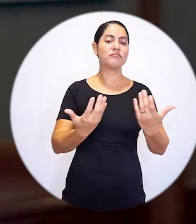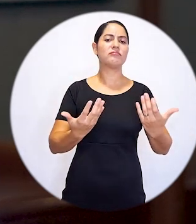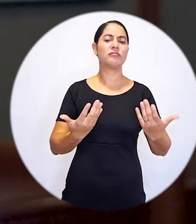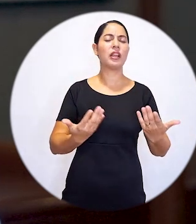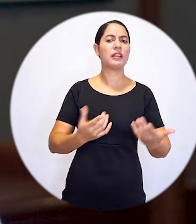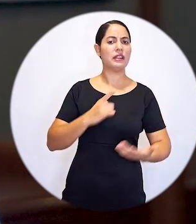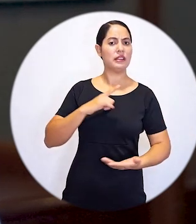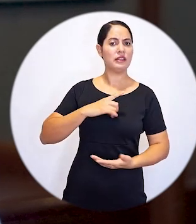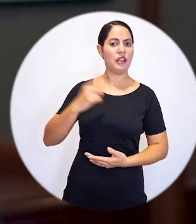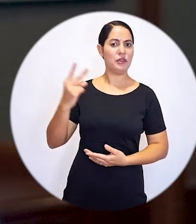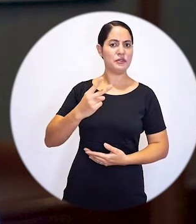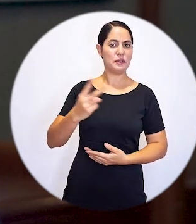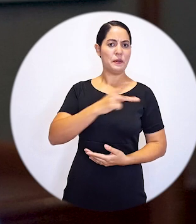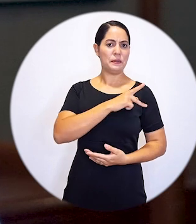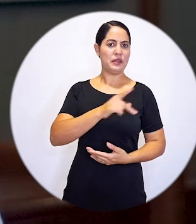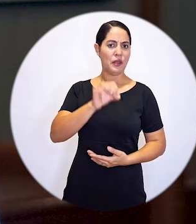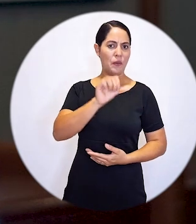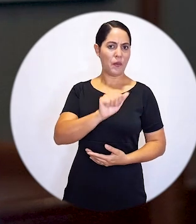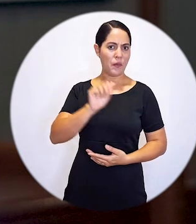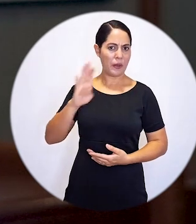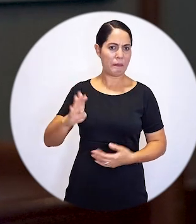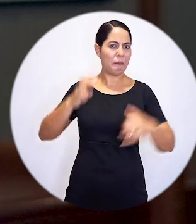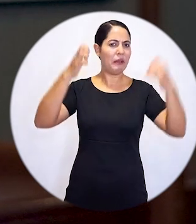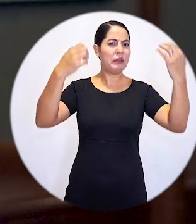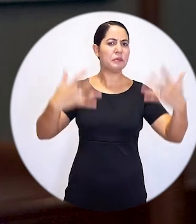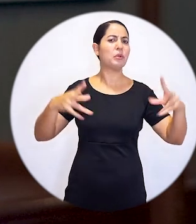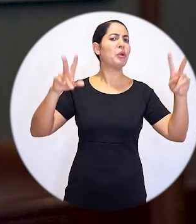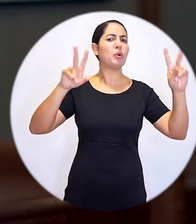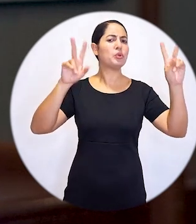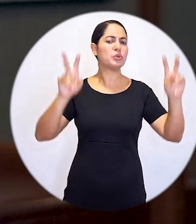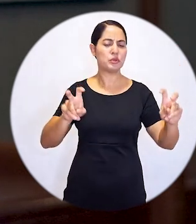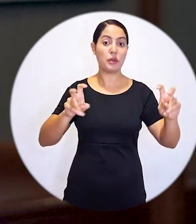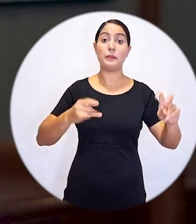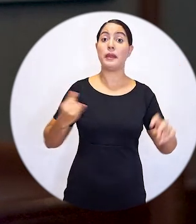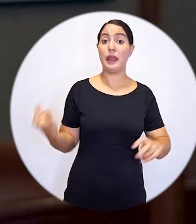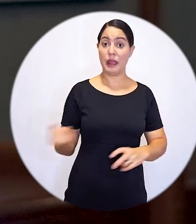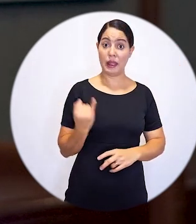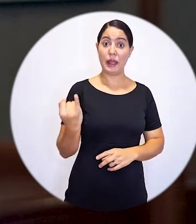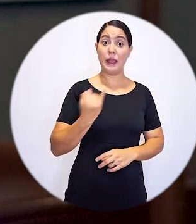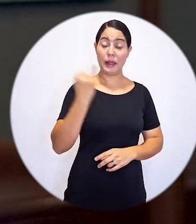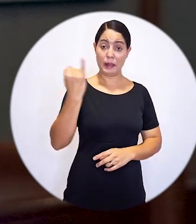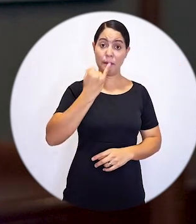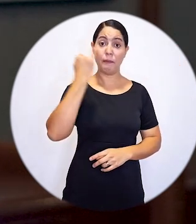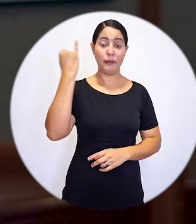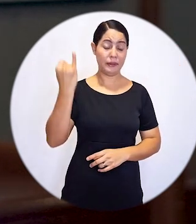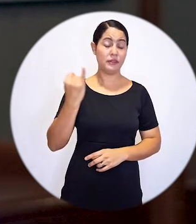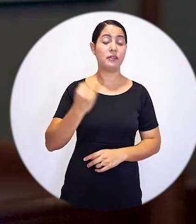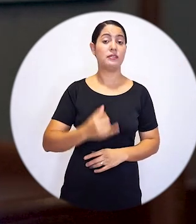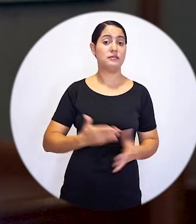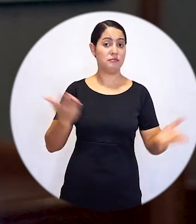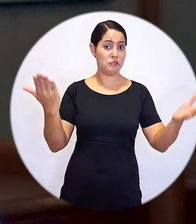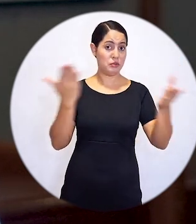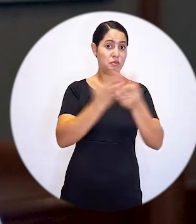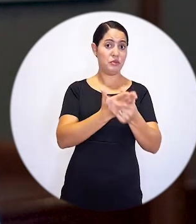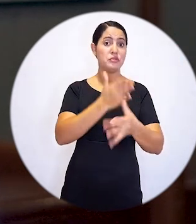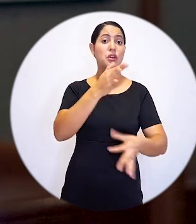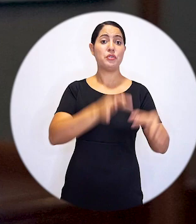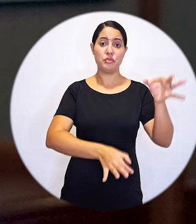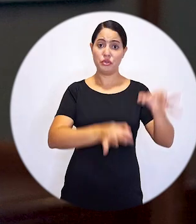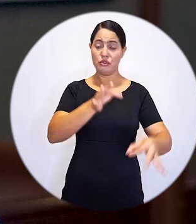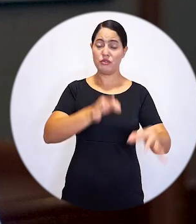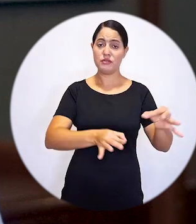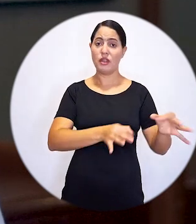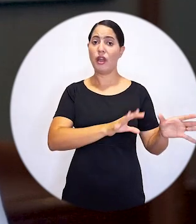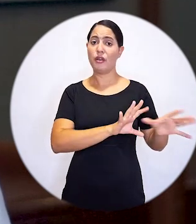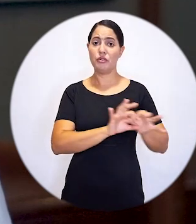vice-presidente nacional da OAB, Rafael Horne, falou sobre a necessidade do aperfeiçoamento da técnica do processo judicial,